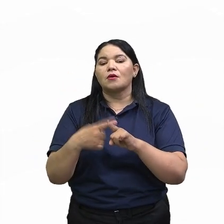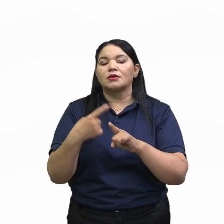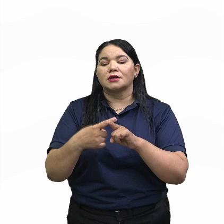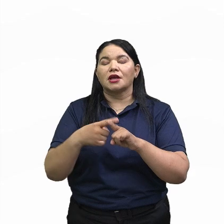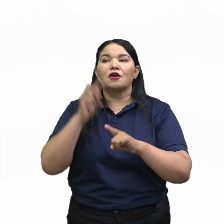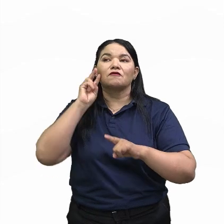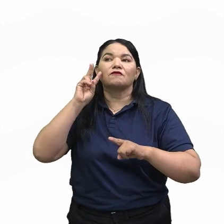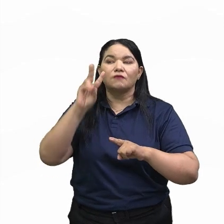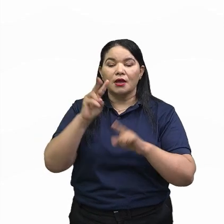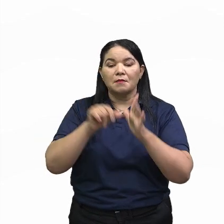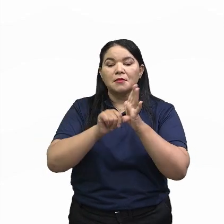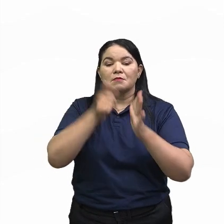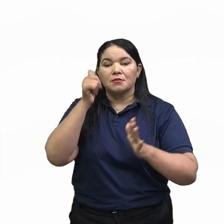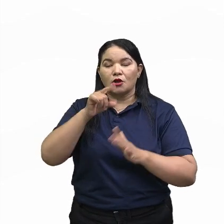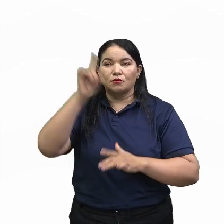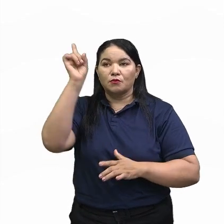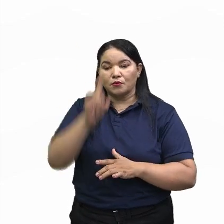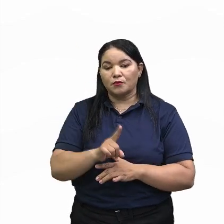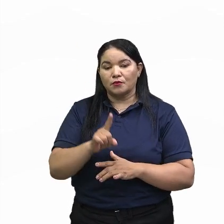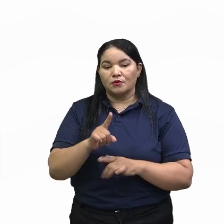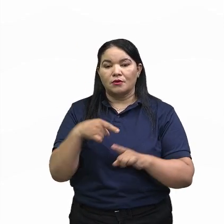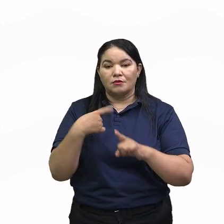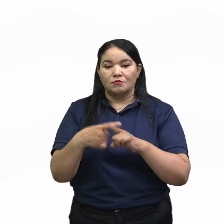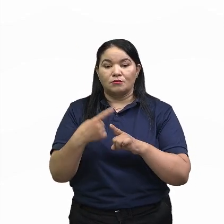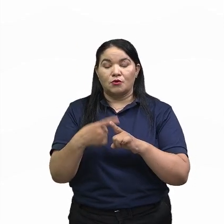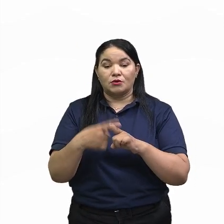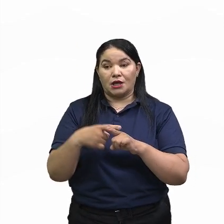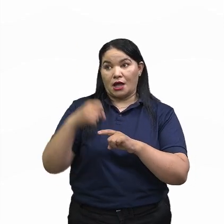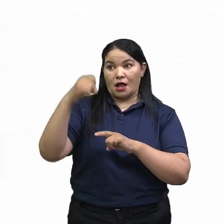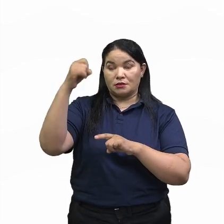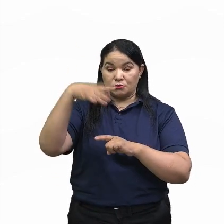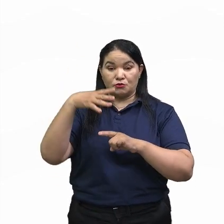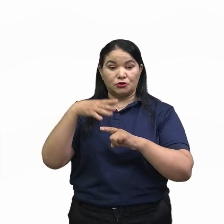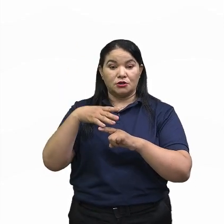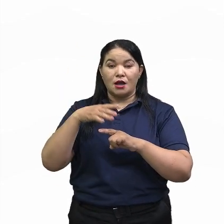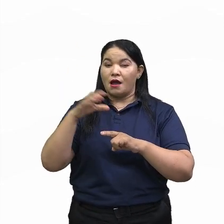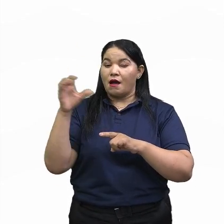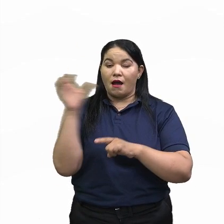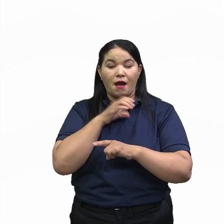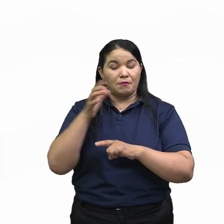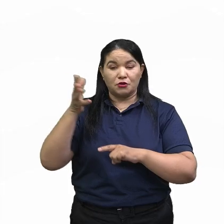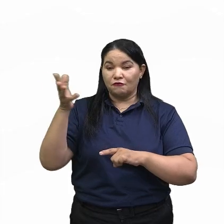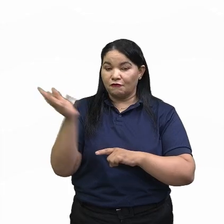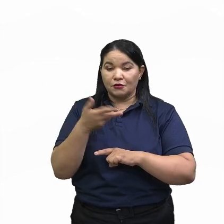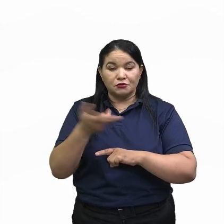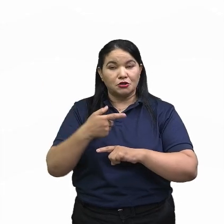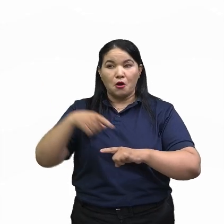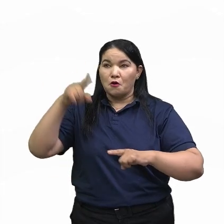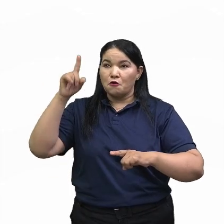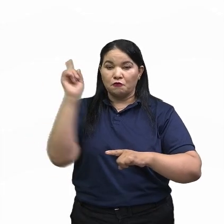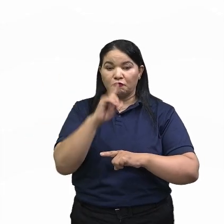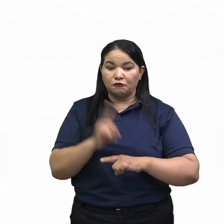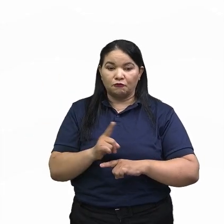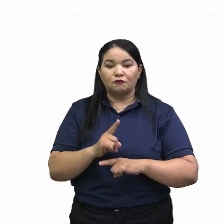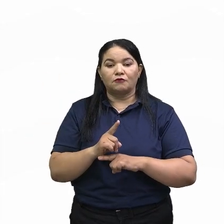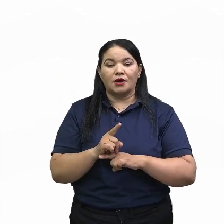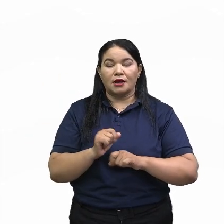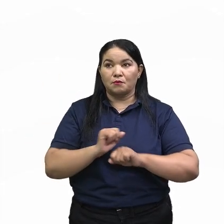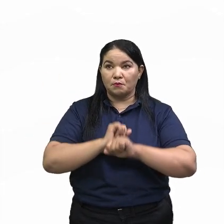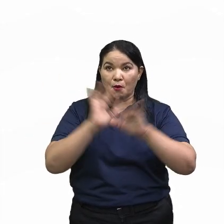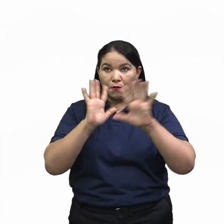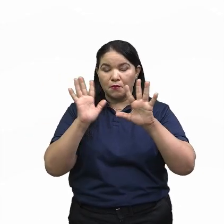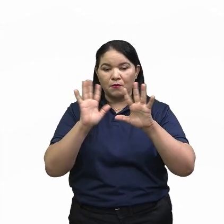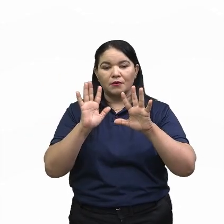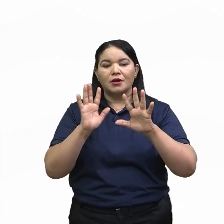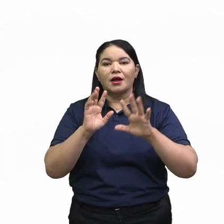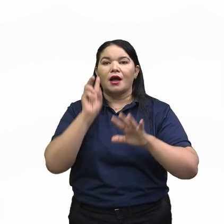o relâmpago? Porque a luz se propaga com uma velocidade muito alta e a gente enxerga primeiro o clarão.